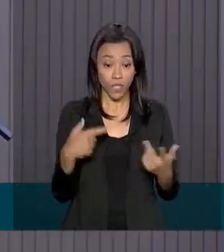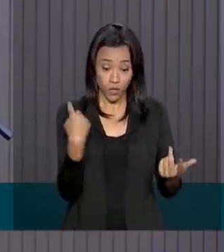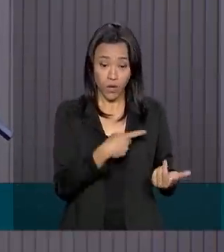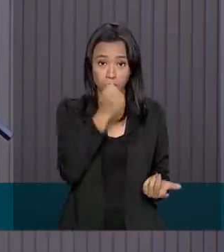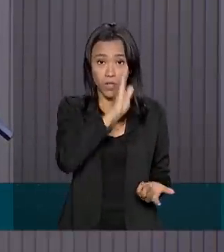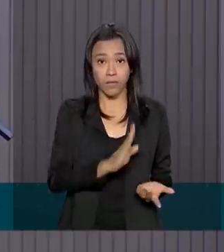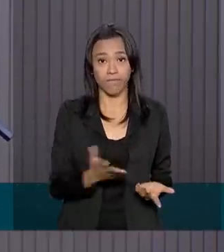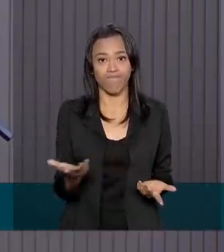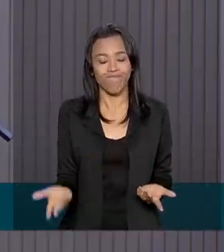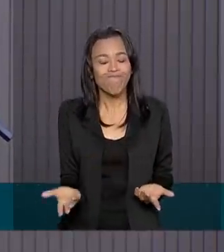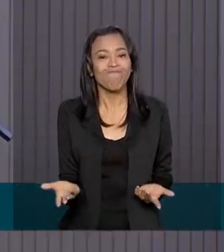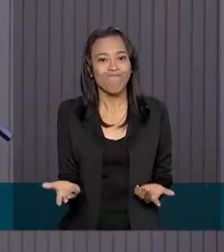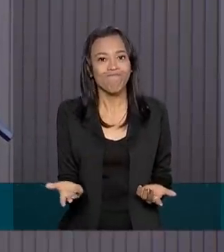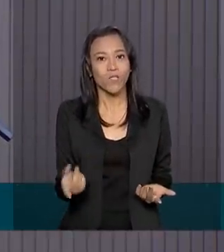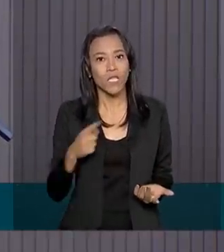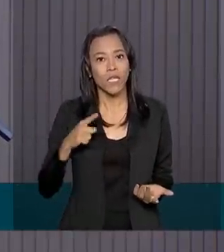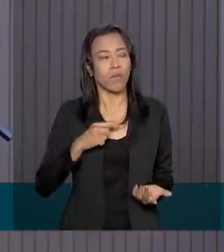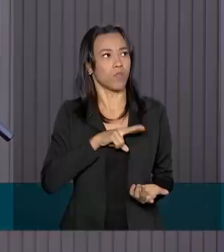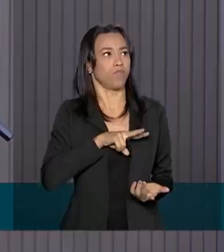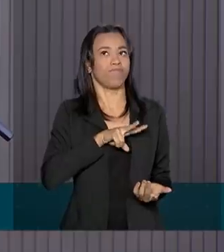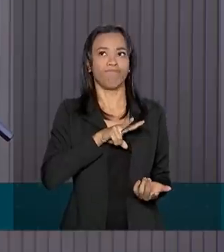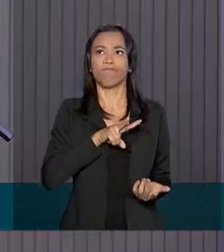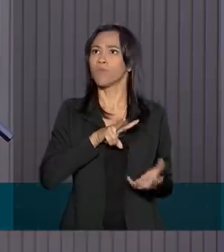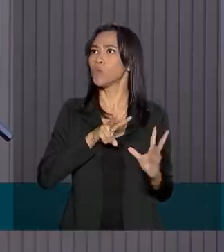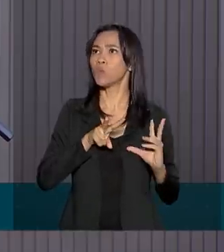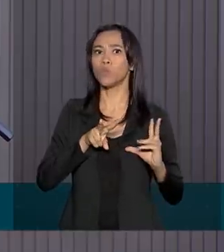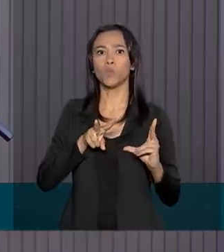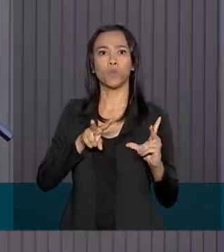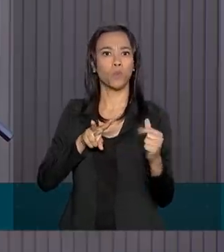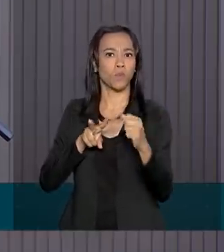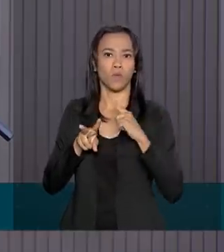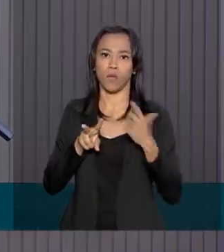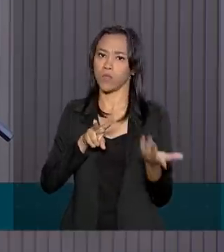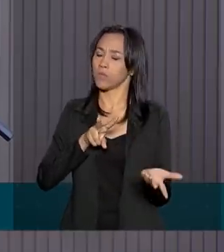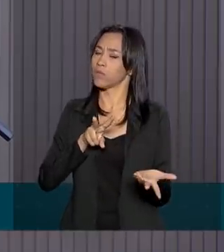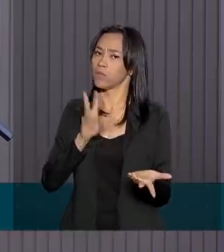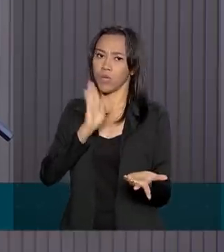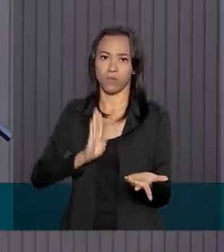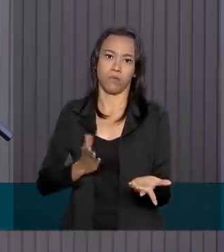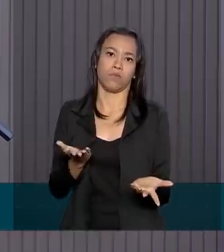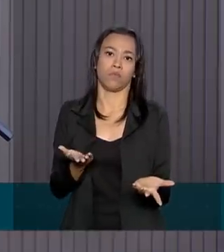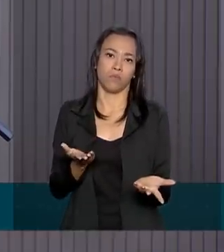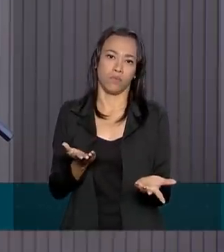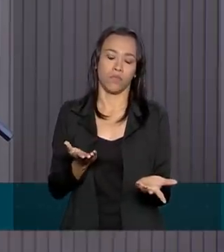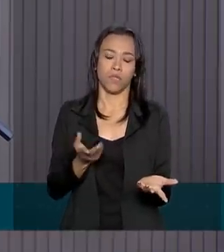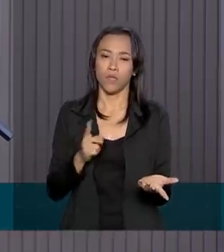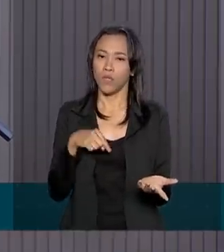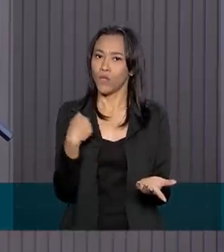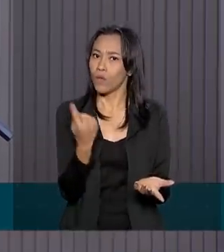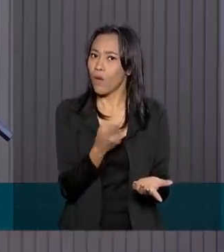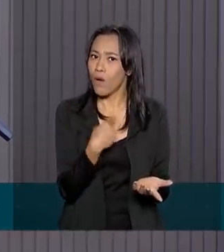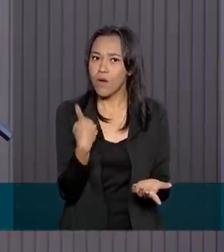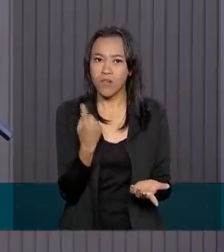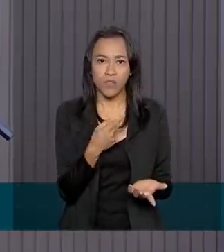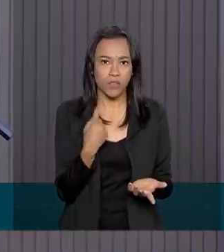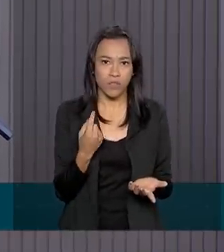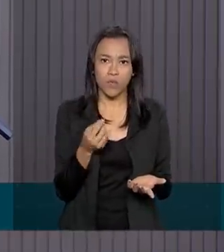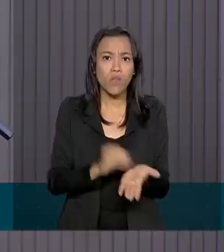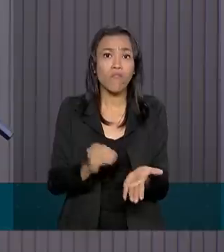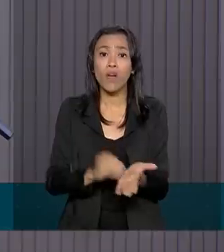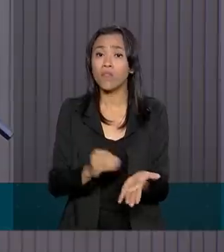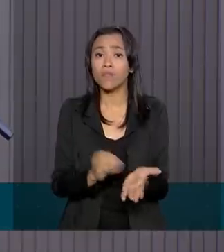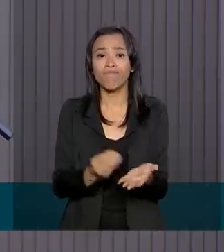nós, olhem o que nós temos tudo. Temos tudo. E olhem o que nós não somos. O que nos